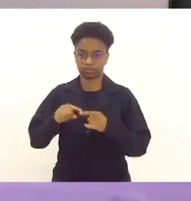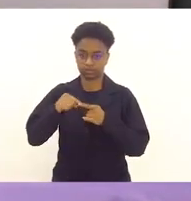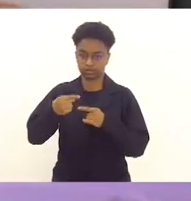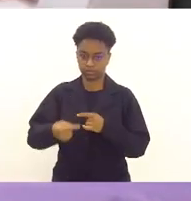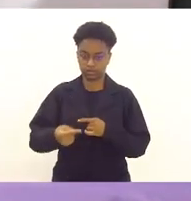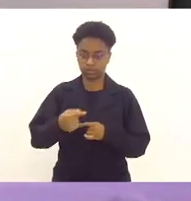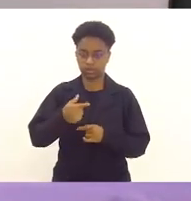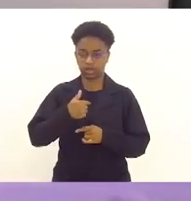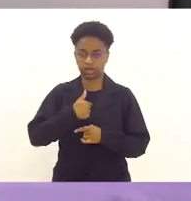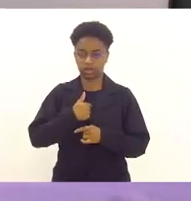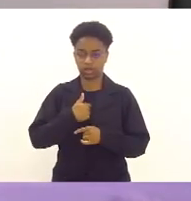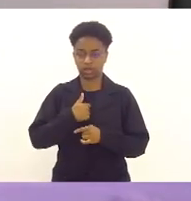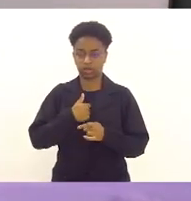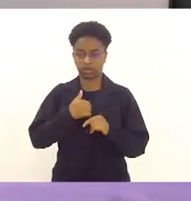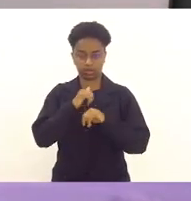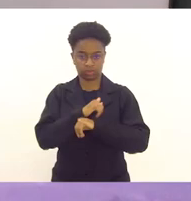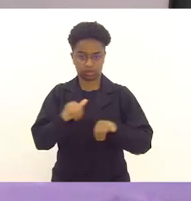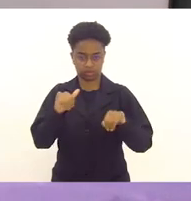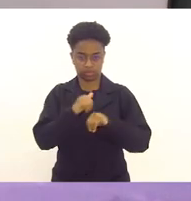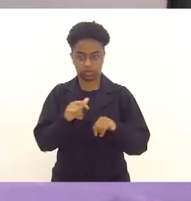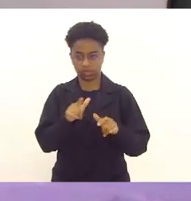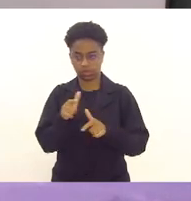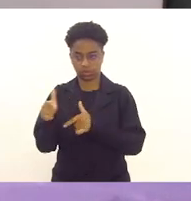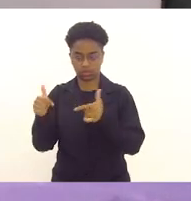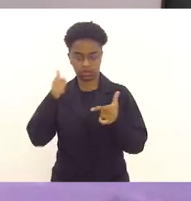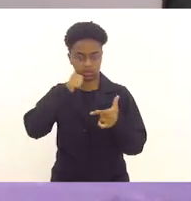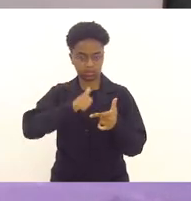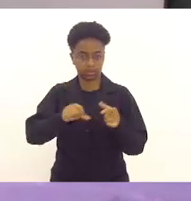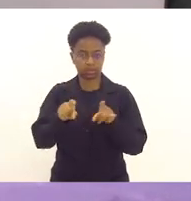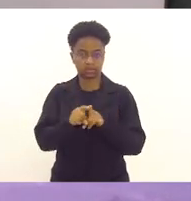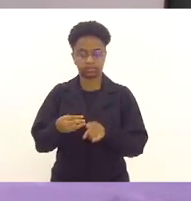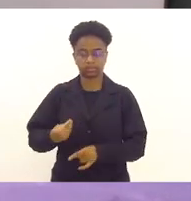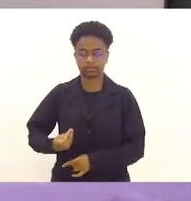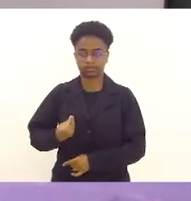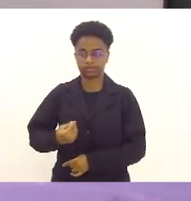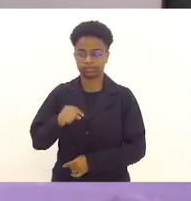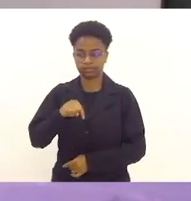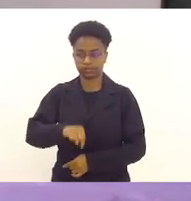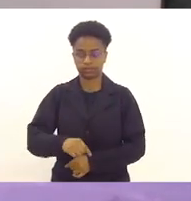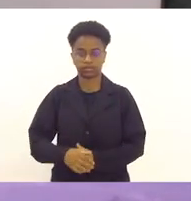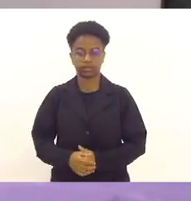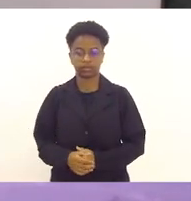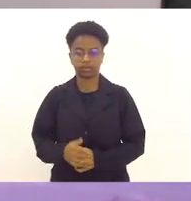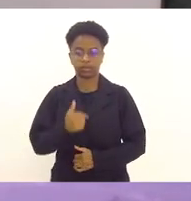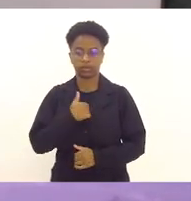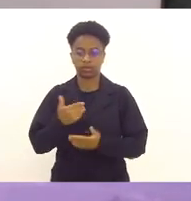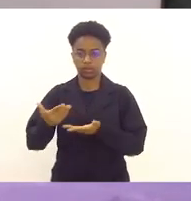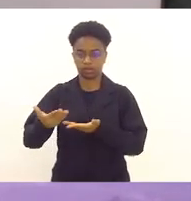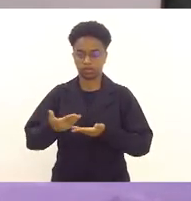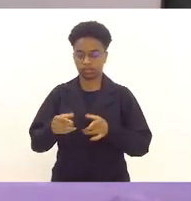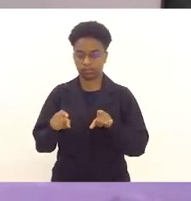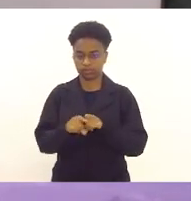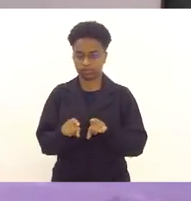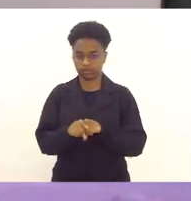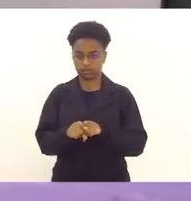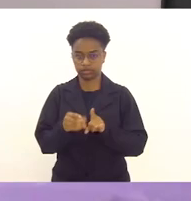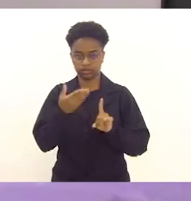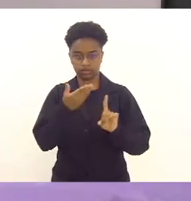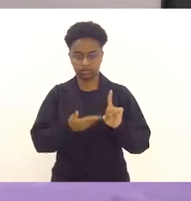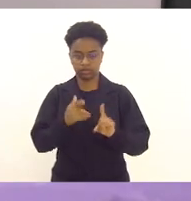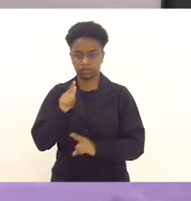a pouco eu vou anunciando outras mulheres aqui também e então convido a senhora